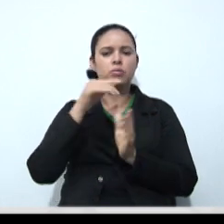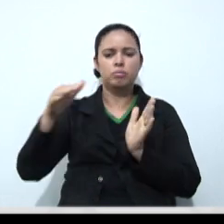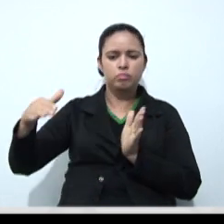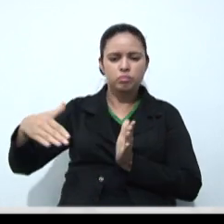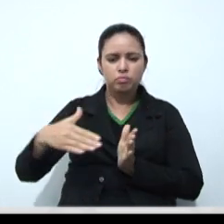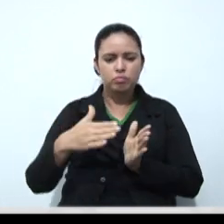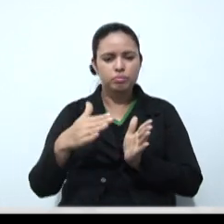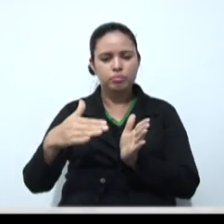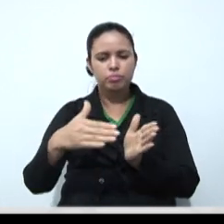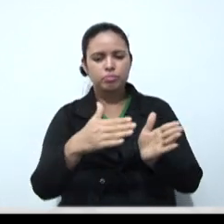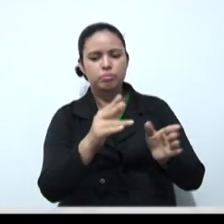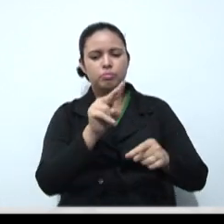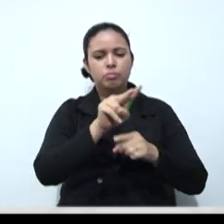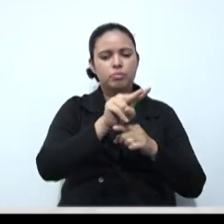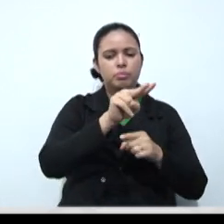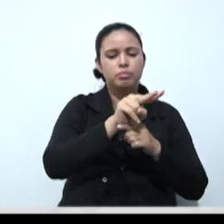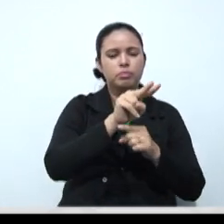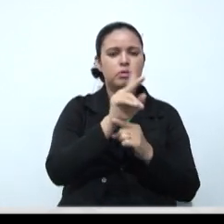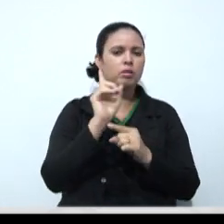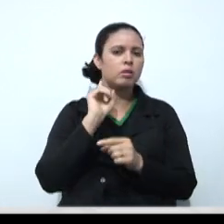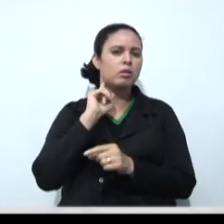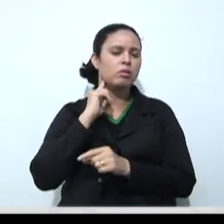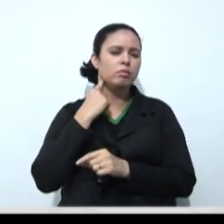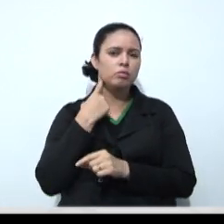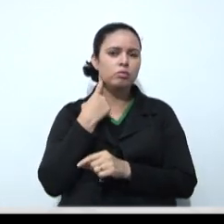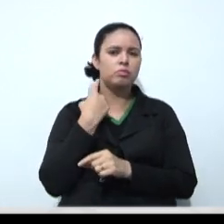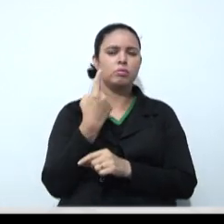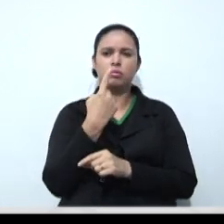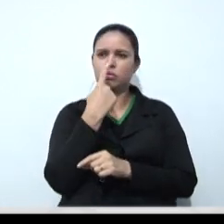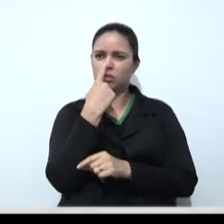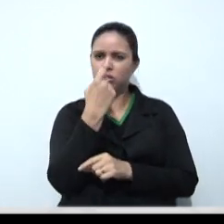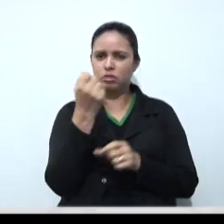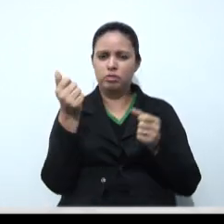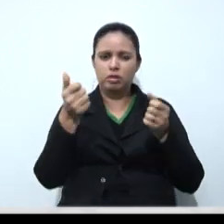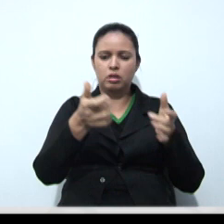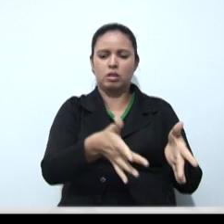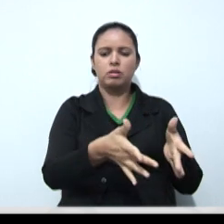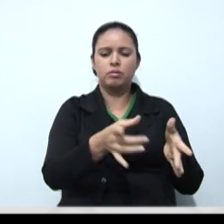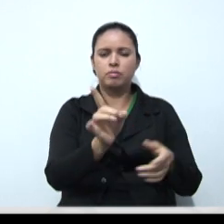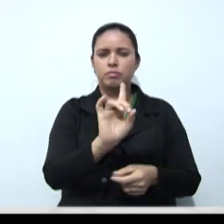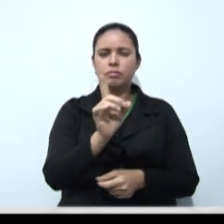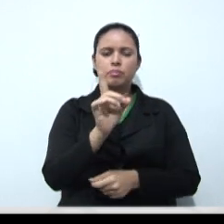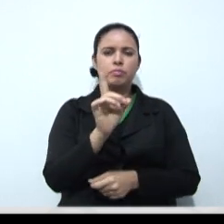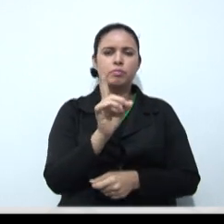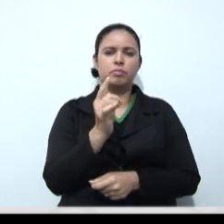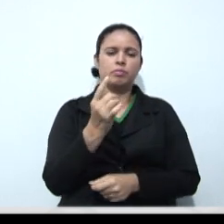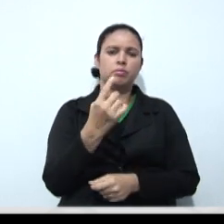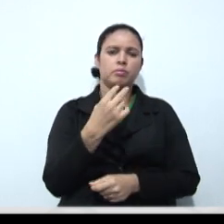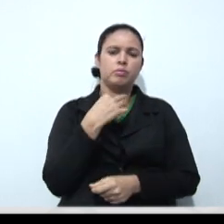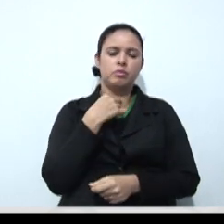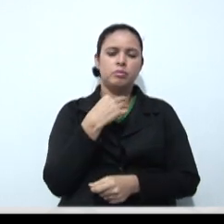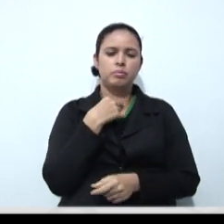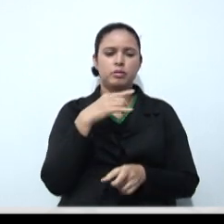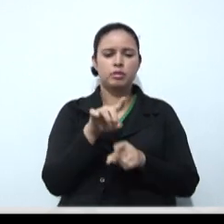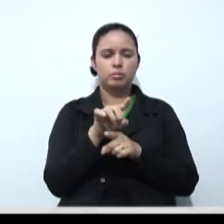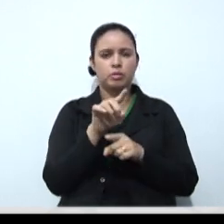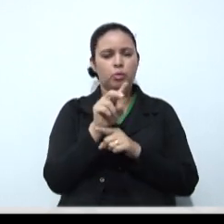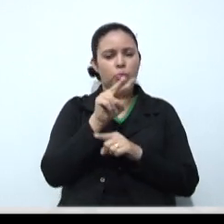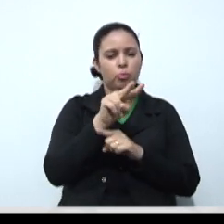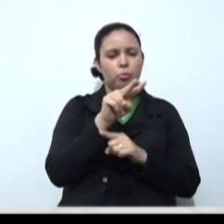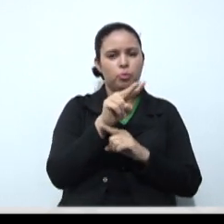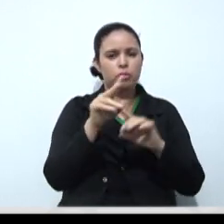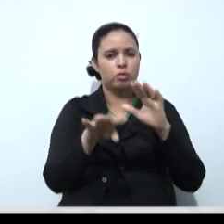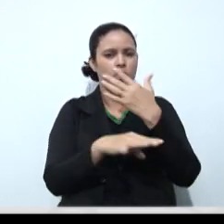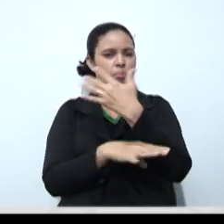aqui é muito interessante, ó. Nunca coloque lixo em rios, lagos e outros ambientes aquáticos e principalmente preserve a mata em